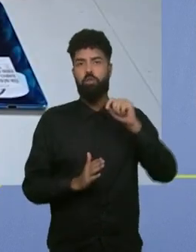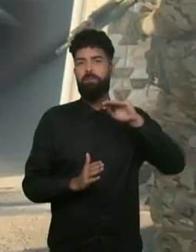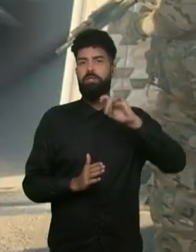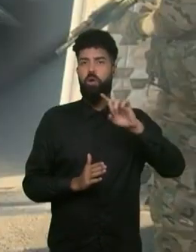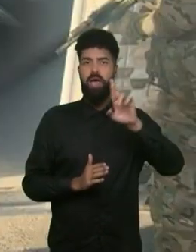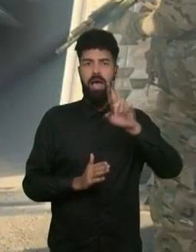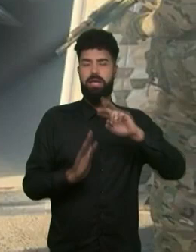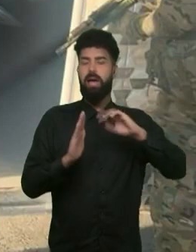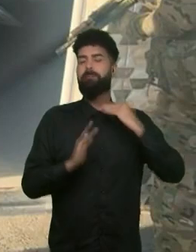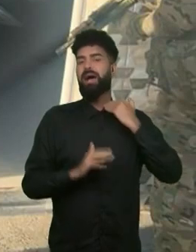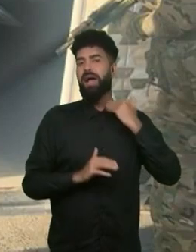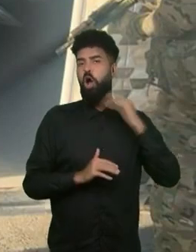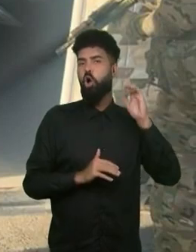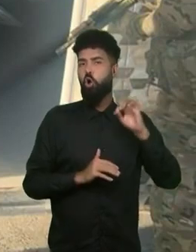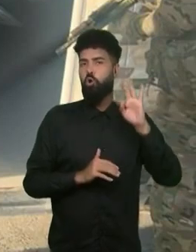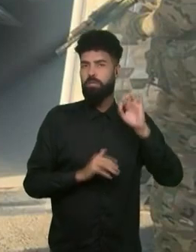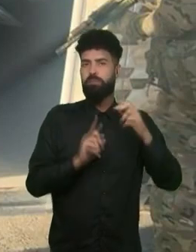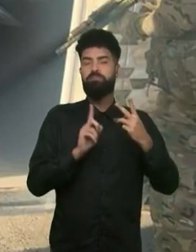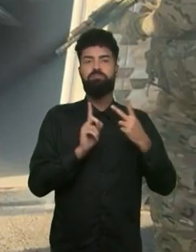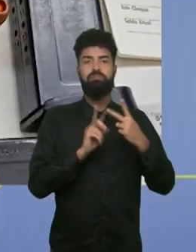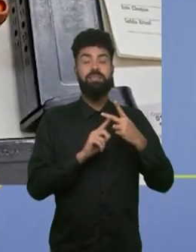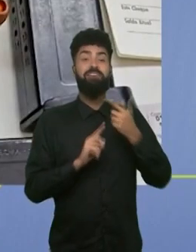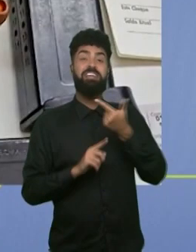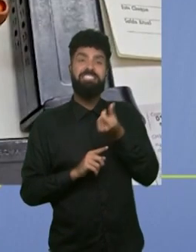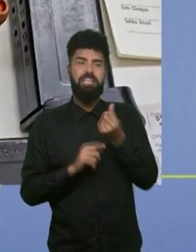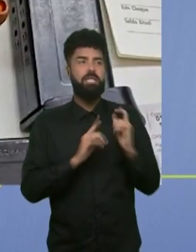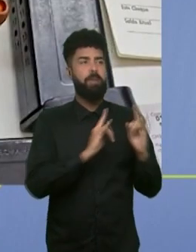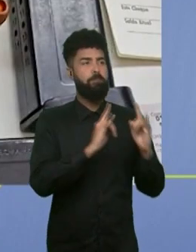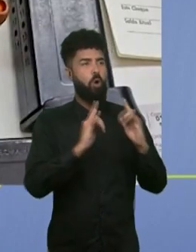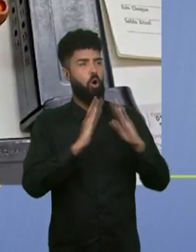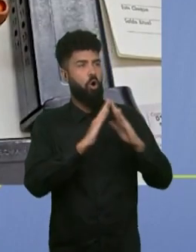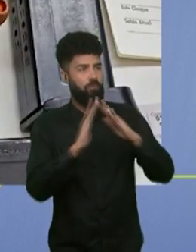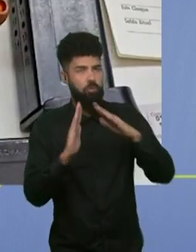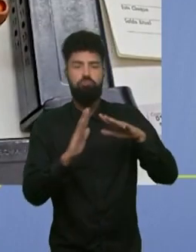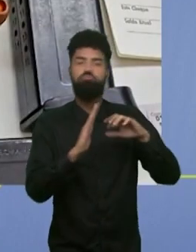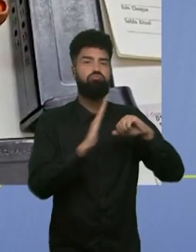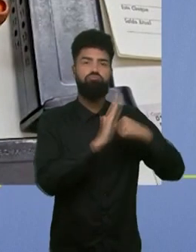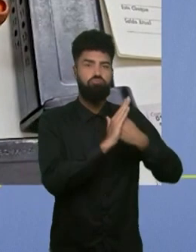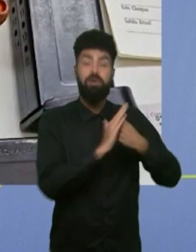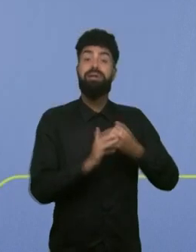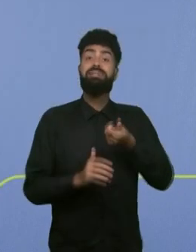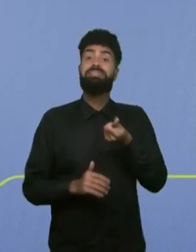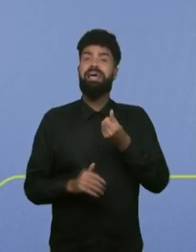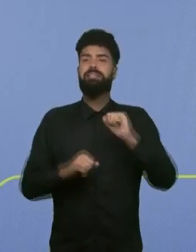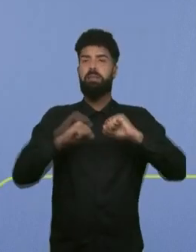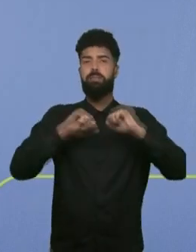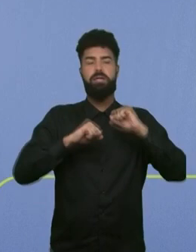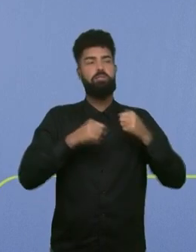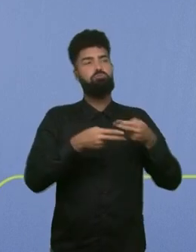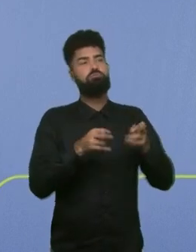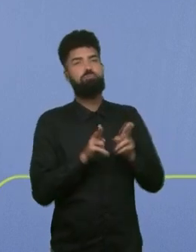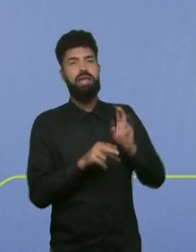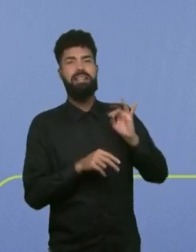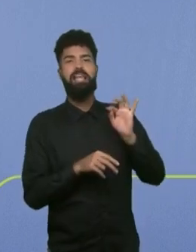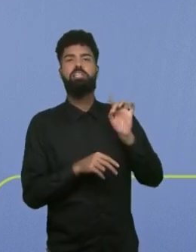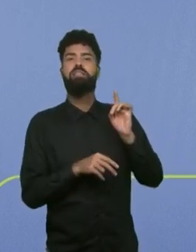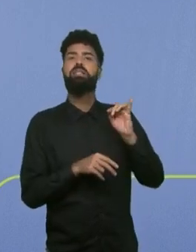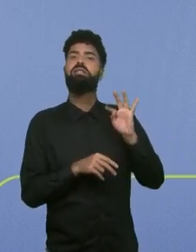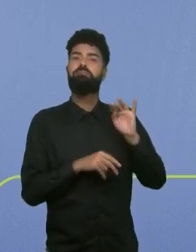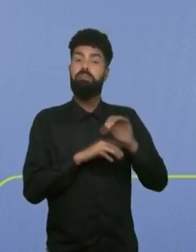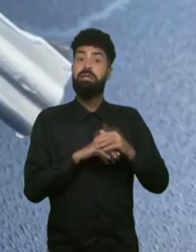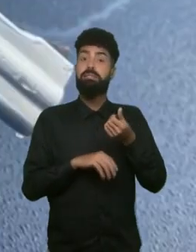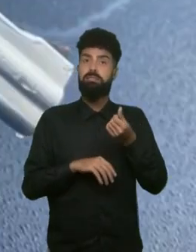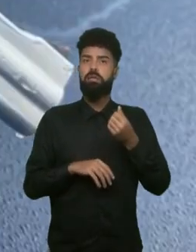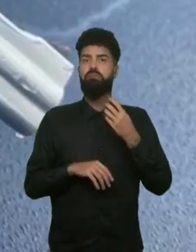bancárias, sequestro de 26 imóveis e a interdição de 6 empresas. 3 PMs da Bahia foram